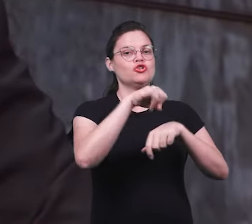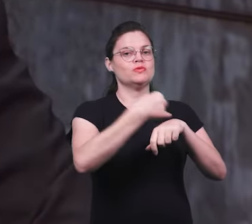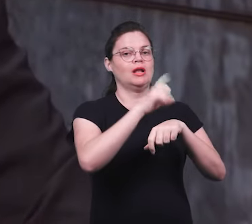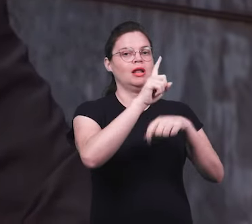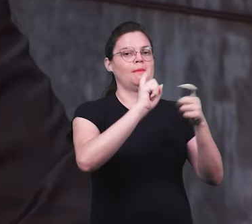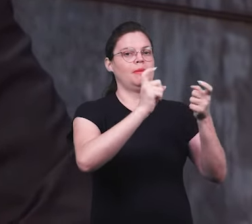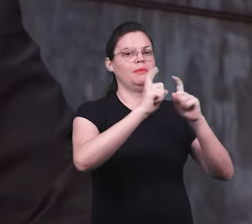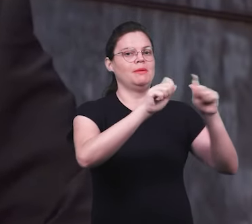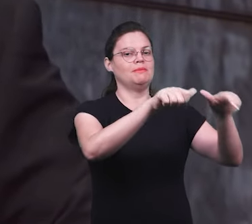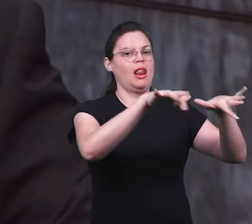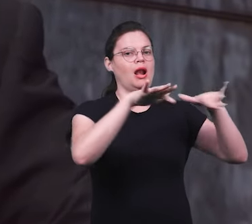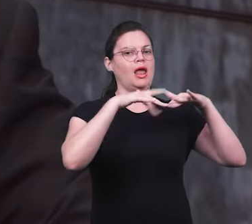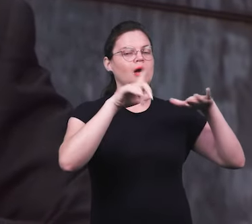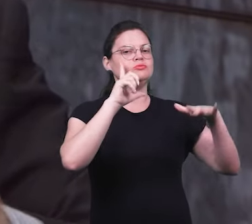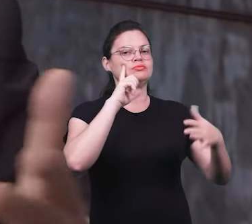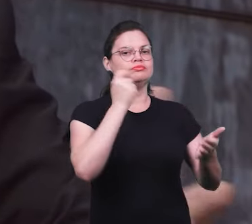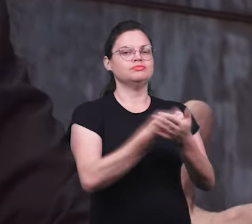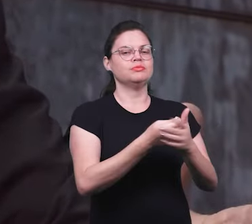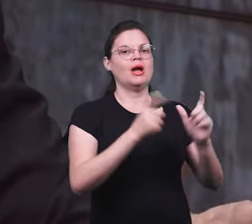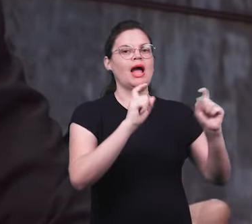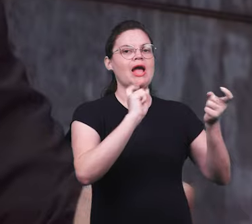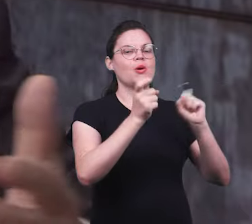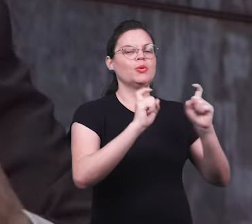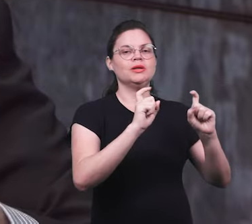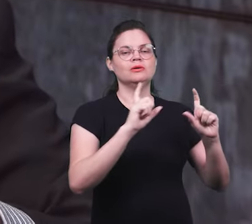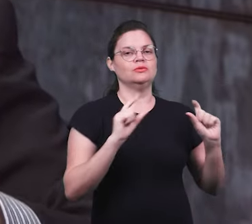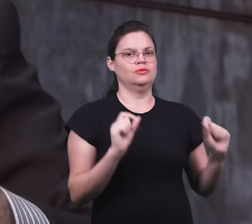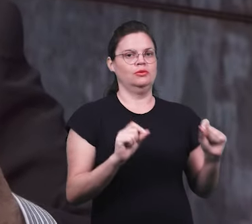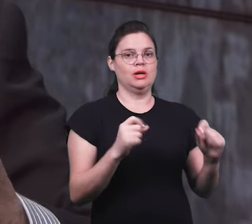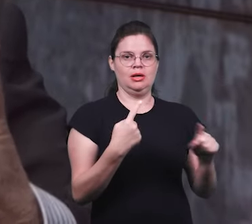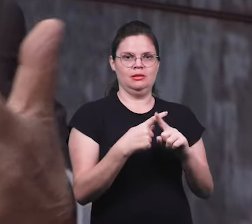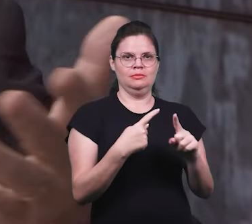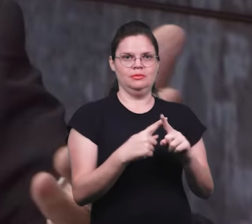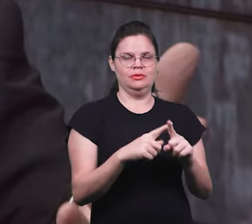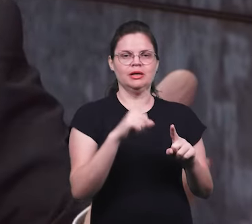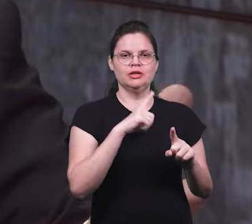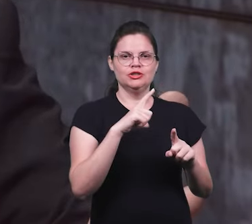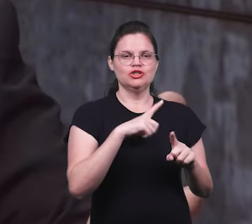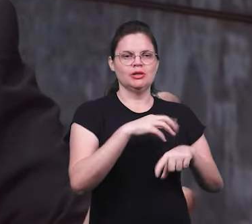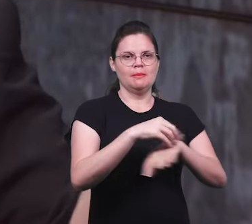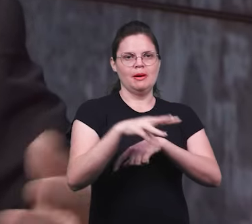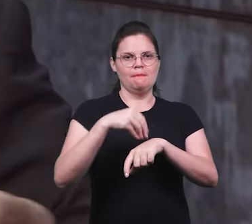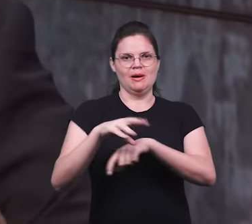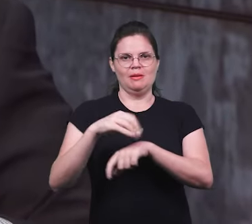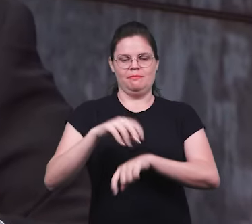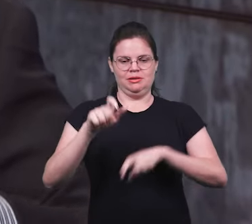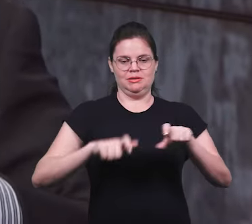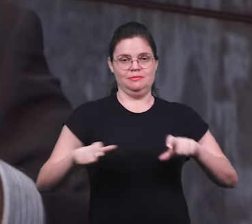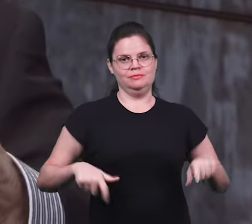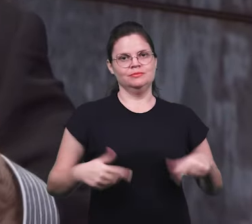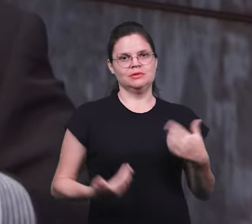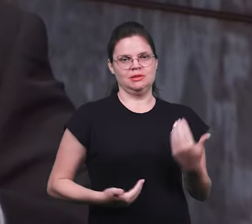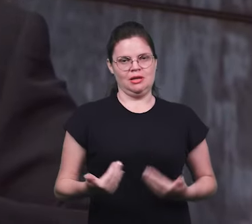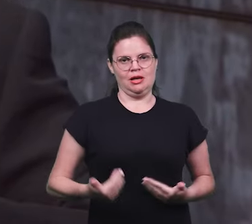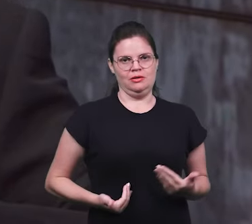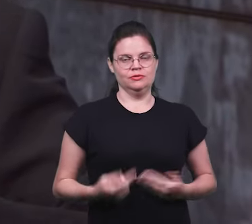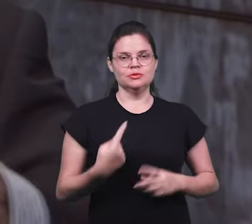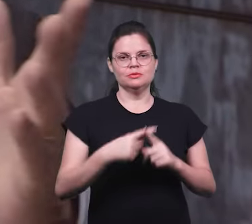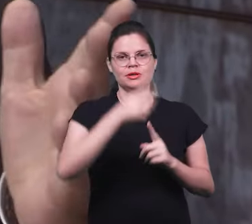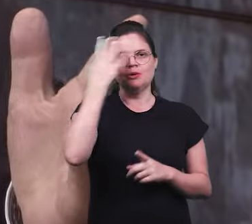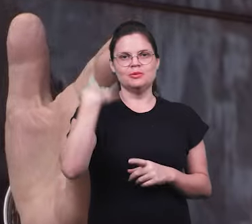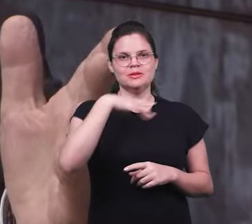concílio, para orientar a igreja, porque essa conclusão já vinha do Espírito Santo, mas foi que